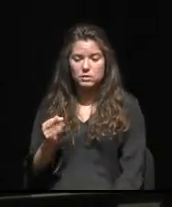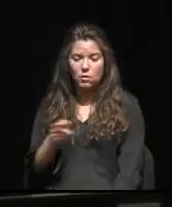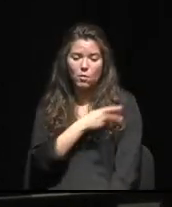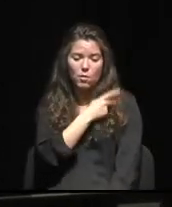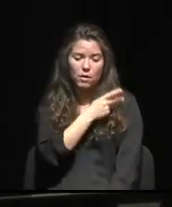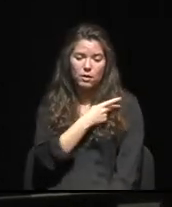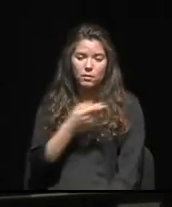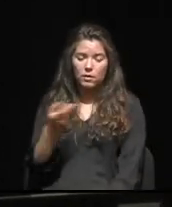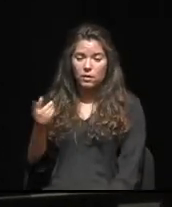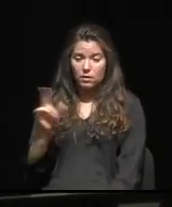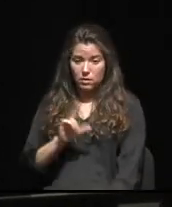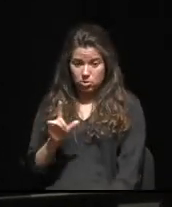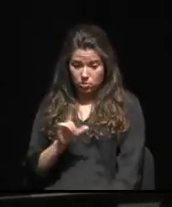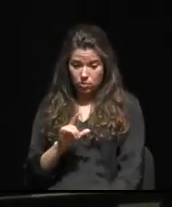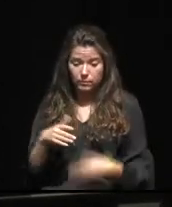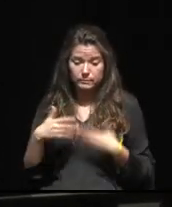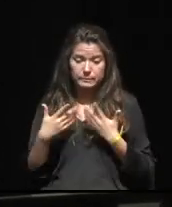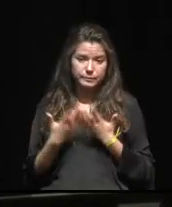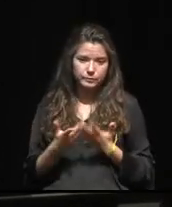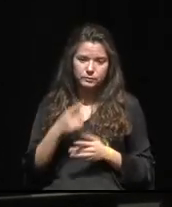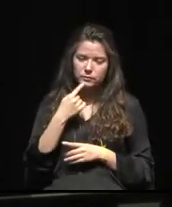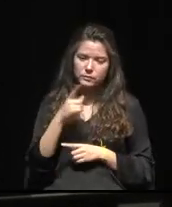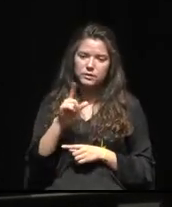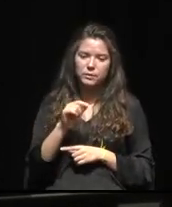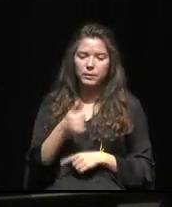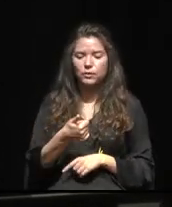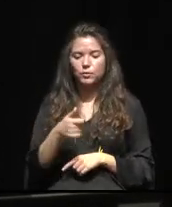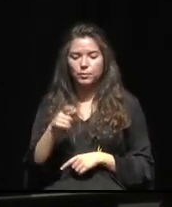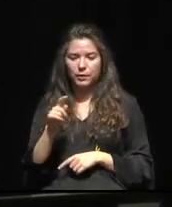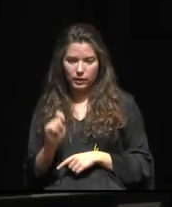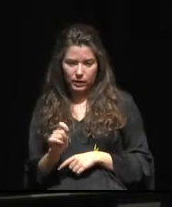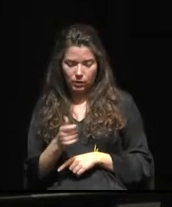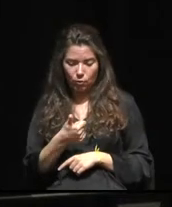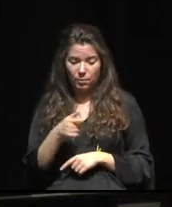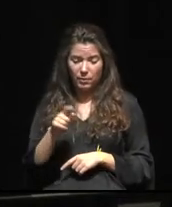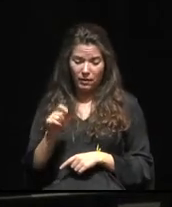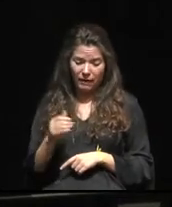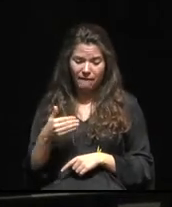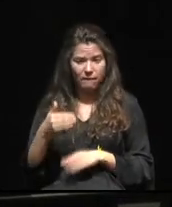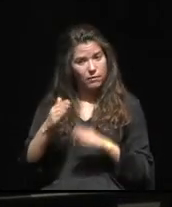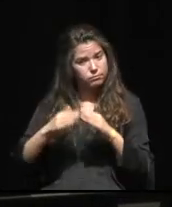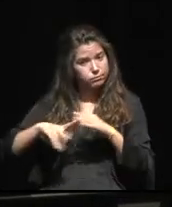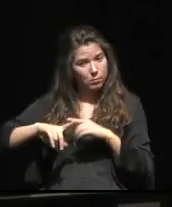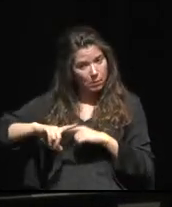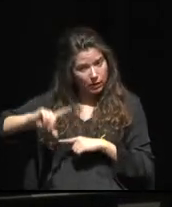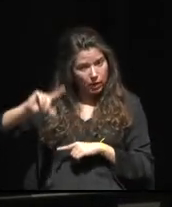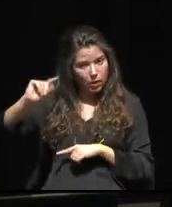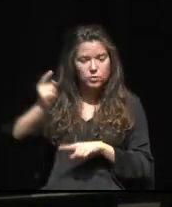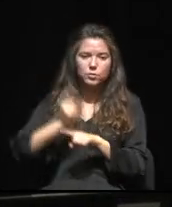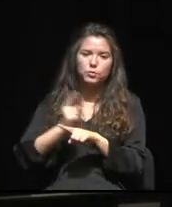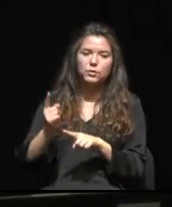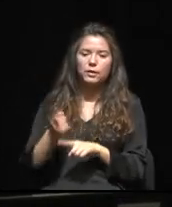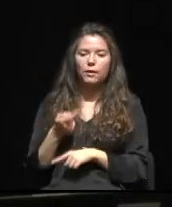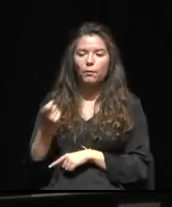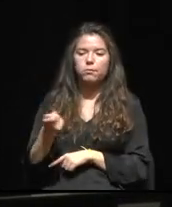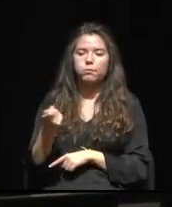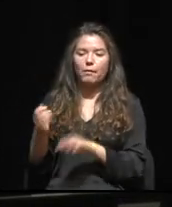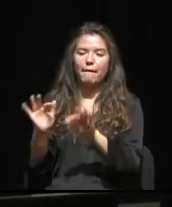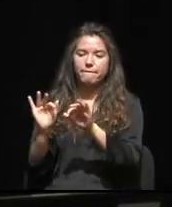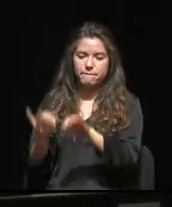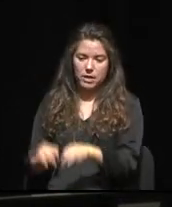recentemente dizer também em relação ao voto do bloco de esquerda o bloco voto bloco de esquerda ainda vai mais longe porque além do fim das